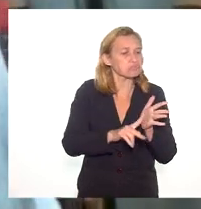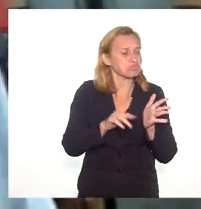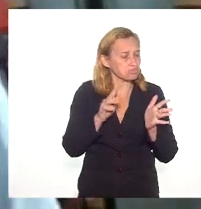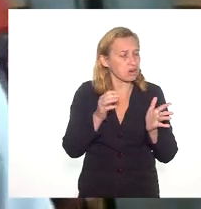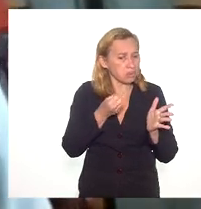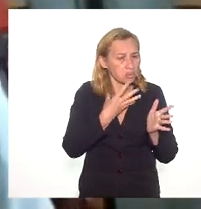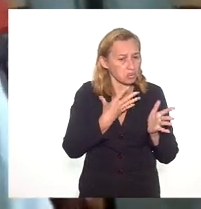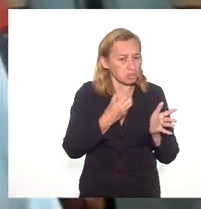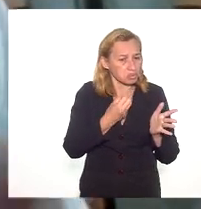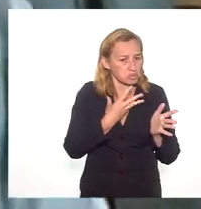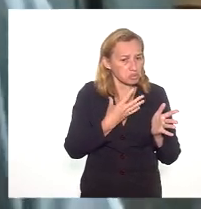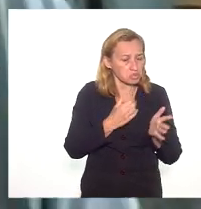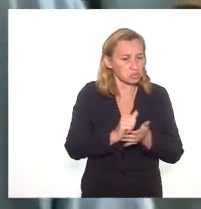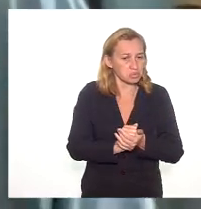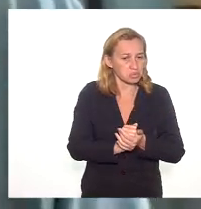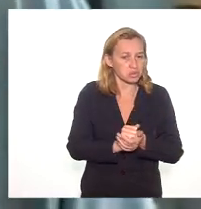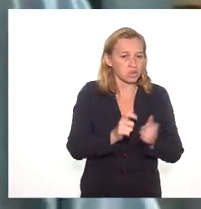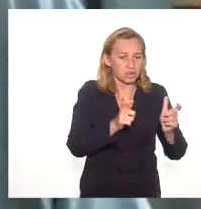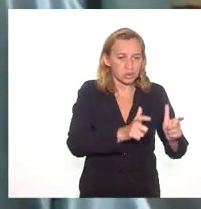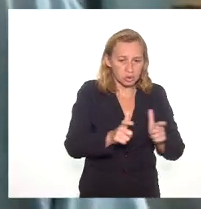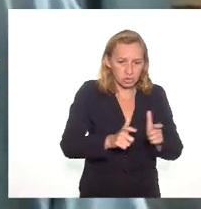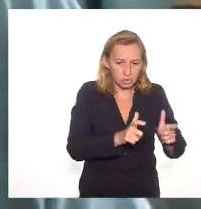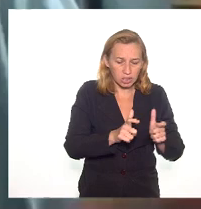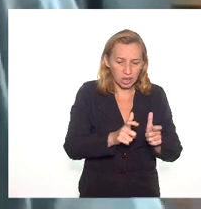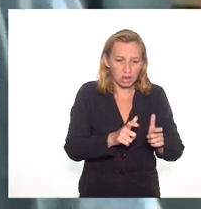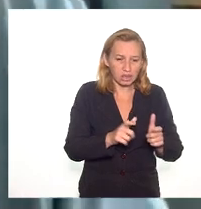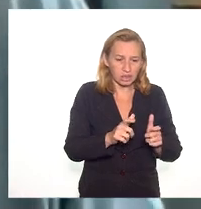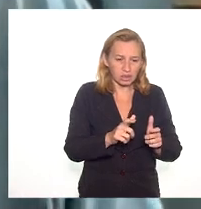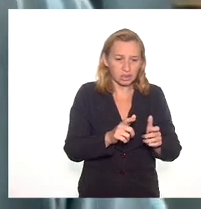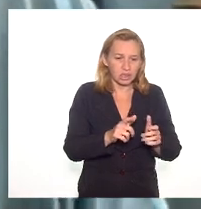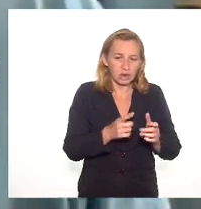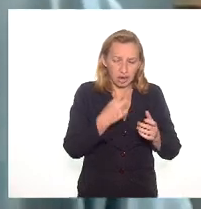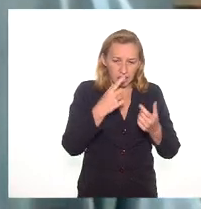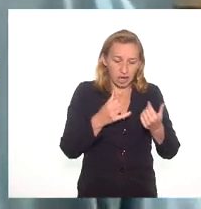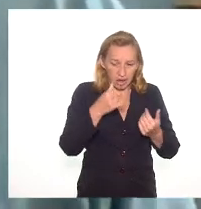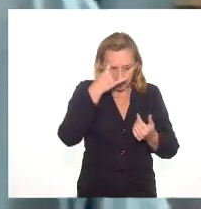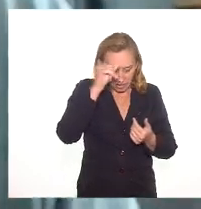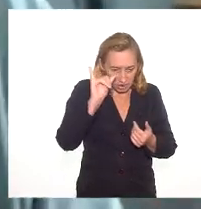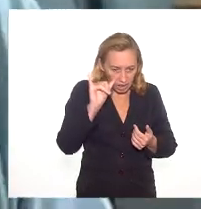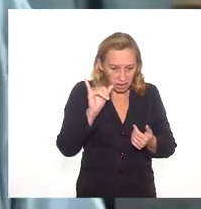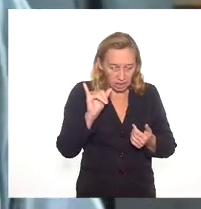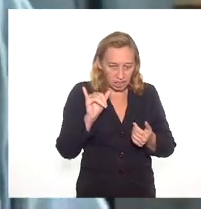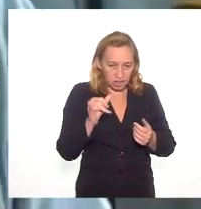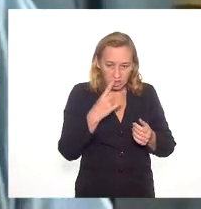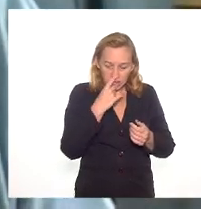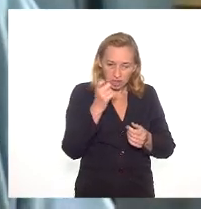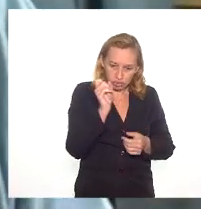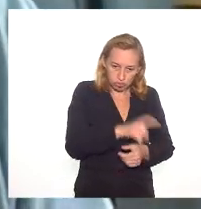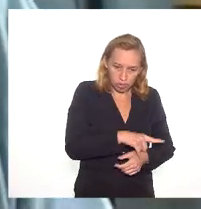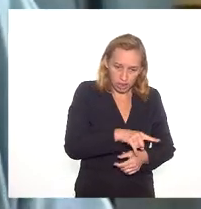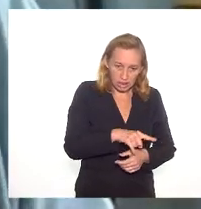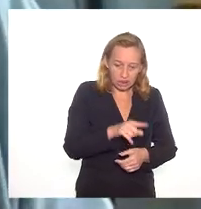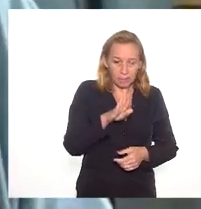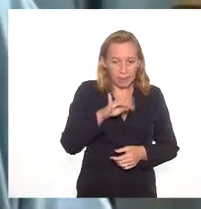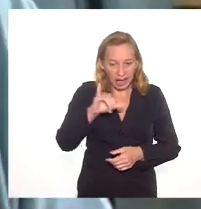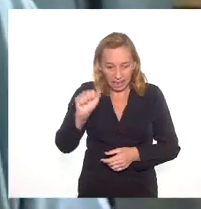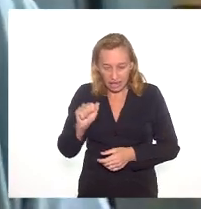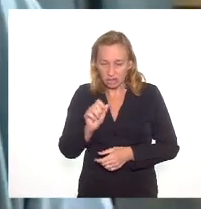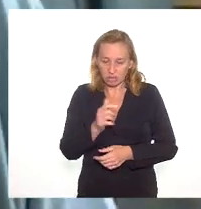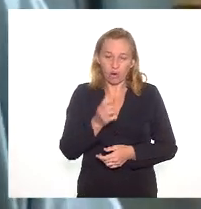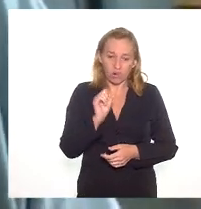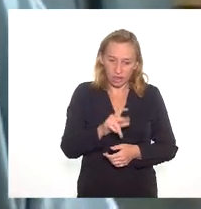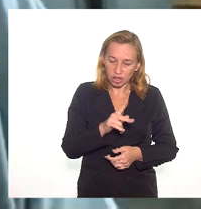louvável, que esses estabelecimentos tenham contêiner de lixo, para evitar jogar lixo na Bahia, no Rio, na Lagoa. Quanto a isso, não há